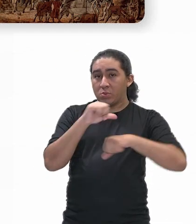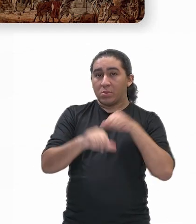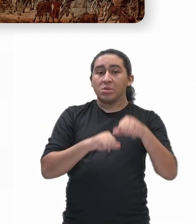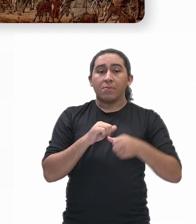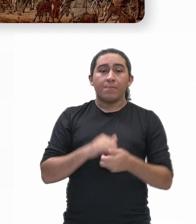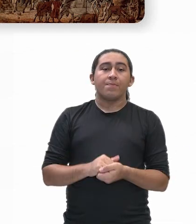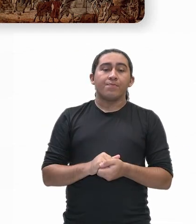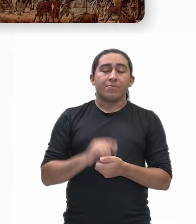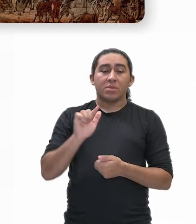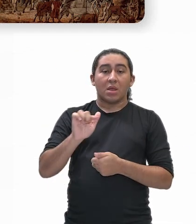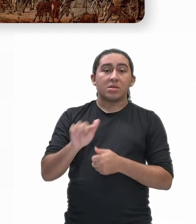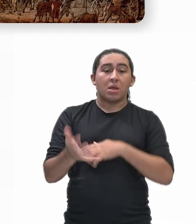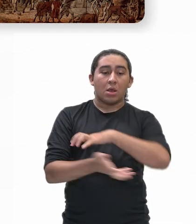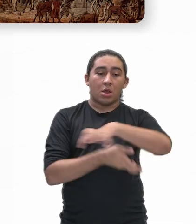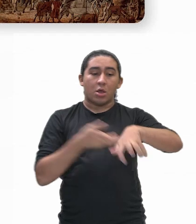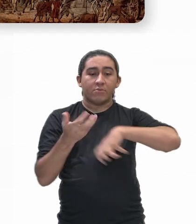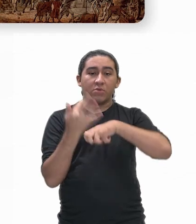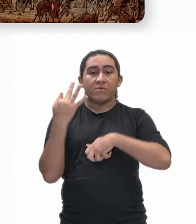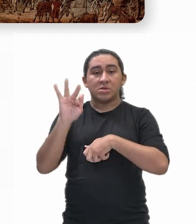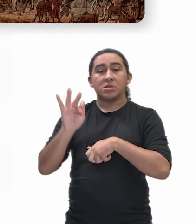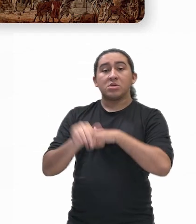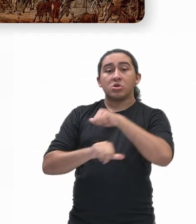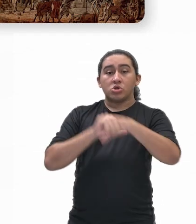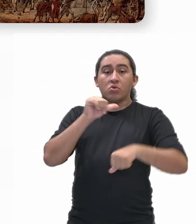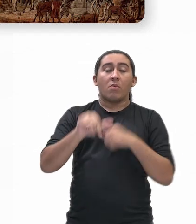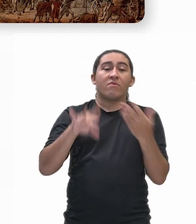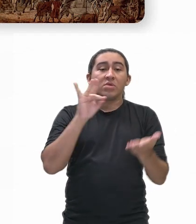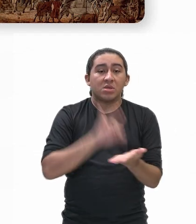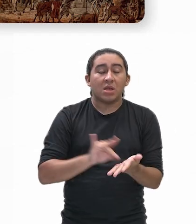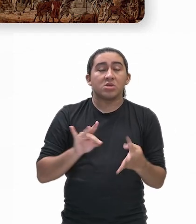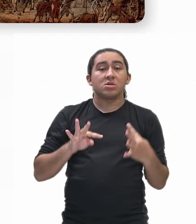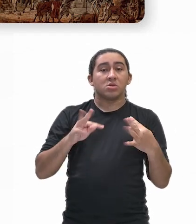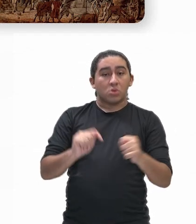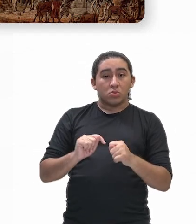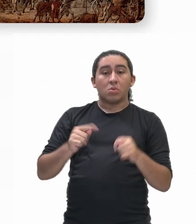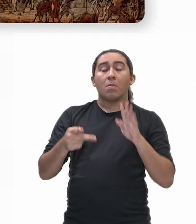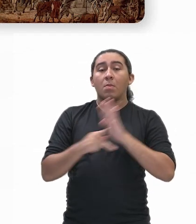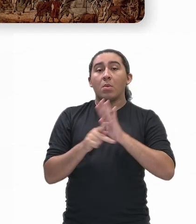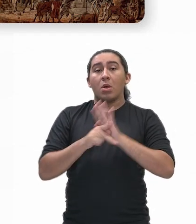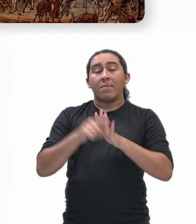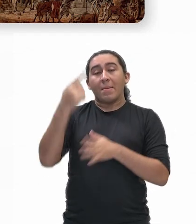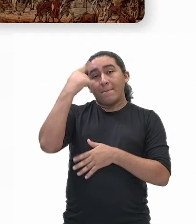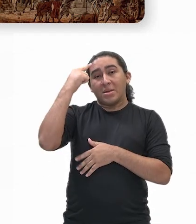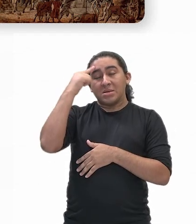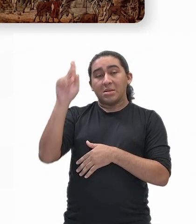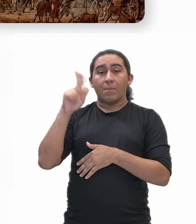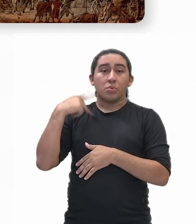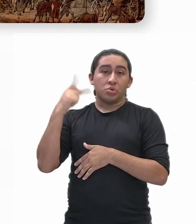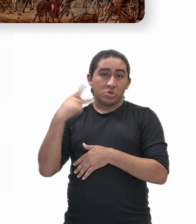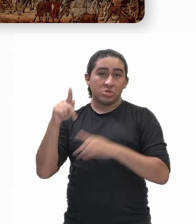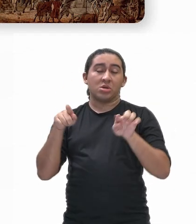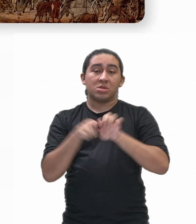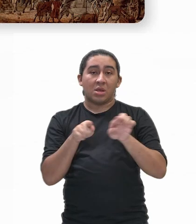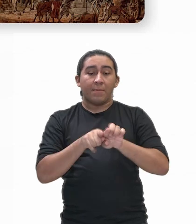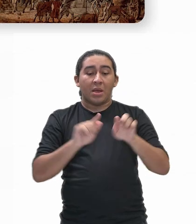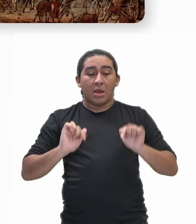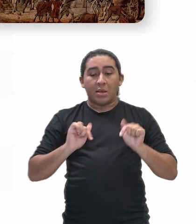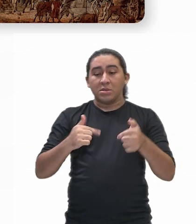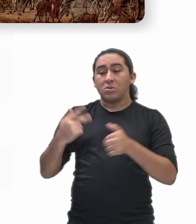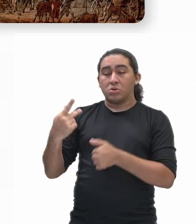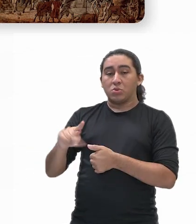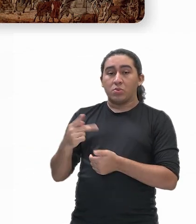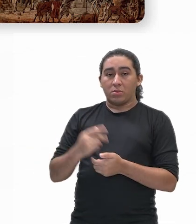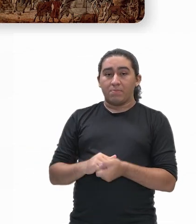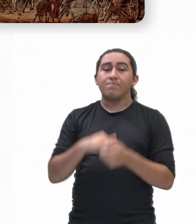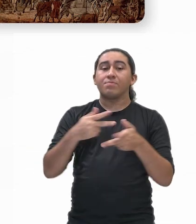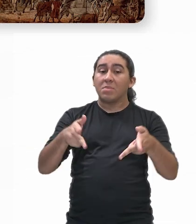A Revolução Francesa mudou radicalmente tanto o saber sobre a política quanto a sua prática.